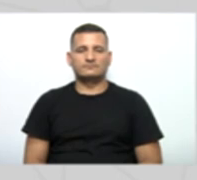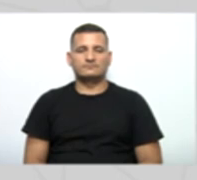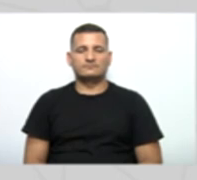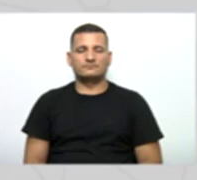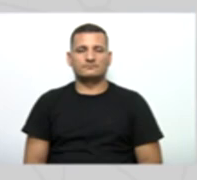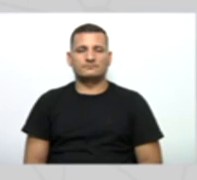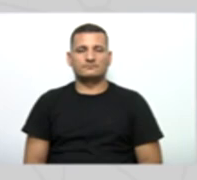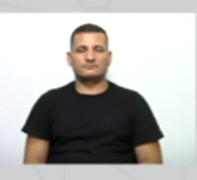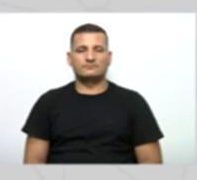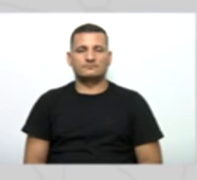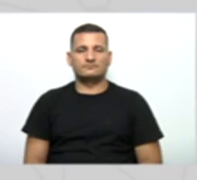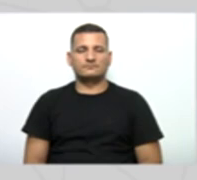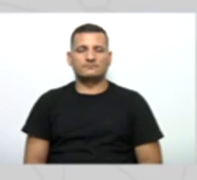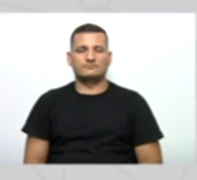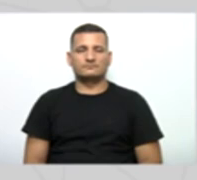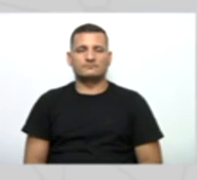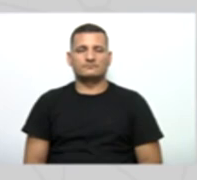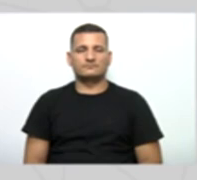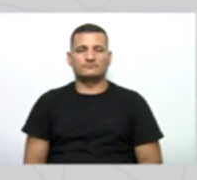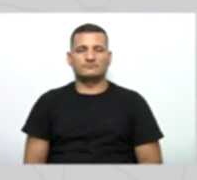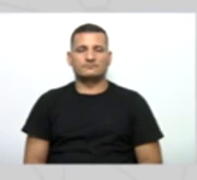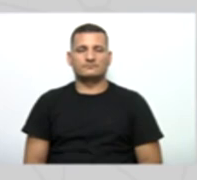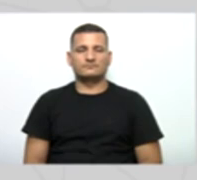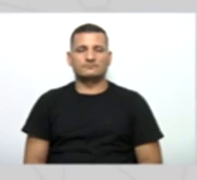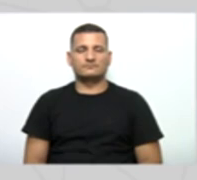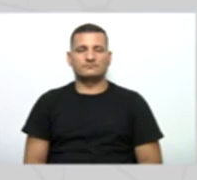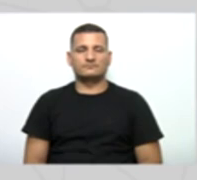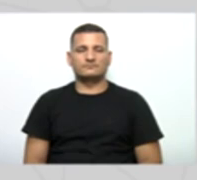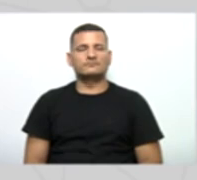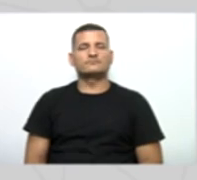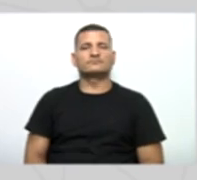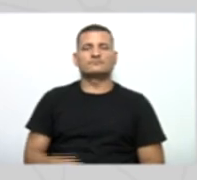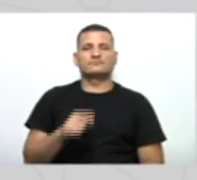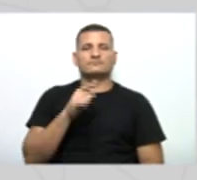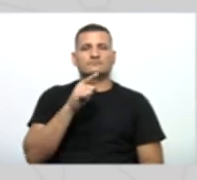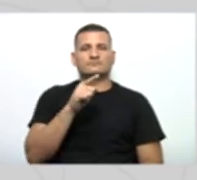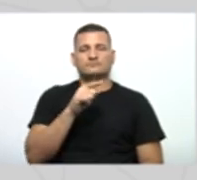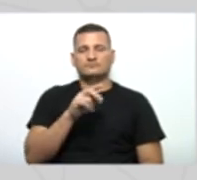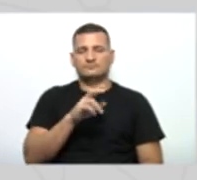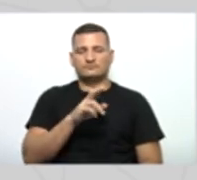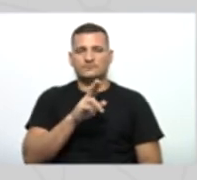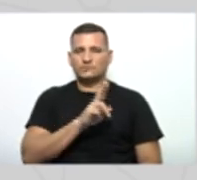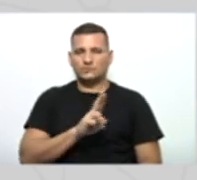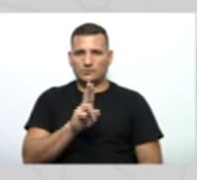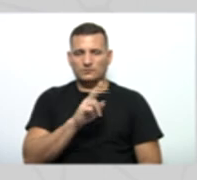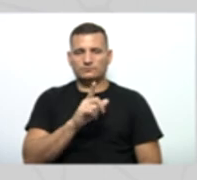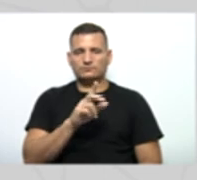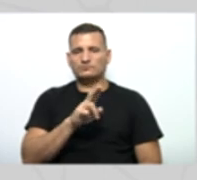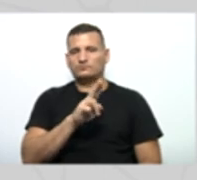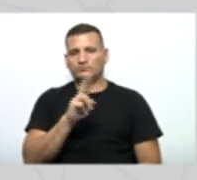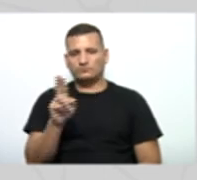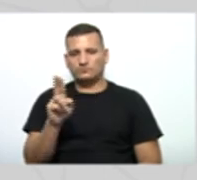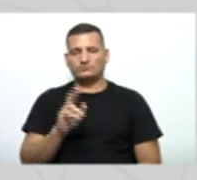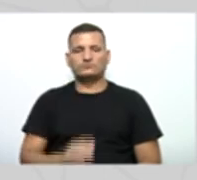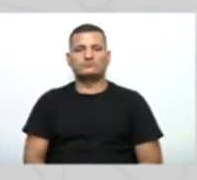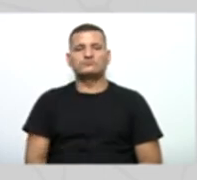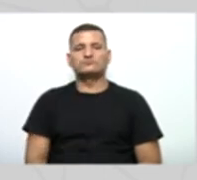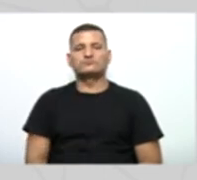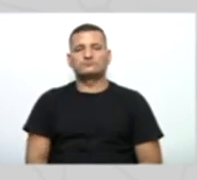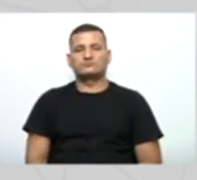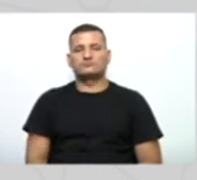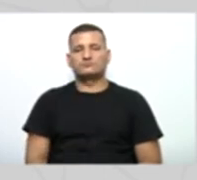Selfie. Vamos dizer que esse nosso usuário vai ter um nome, logicamente. Ele vai